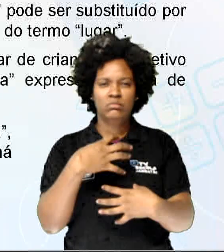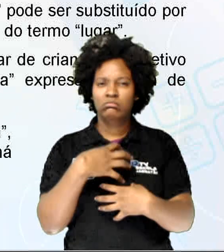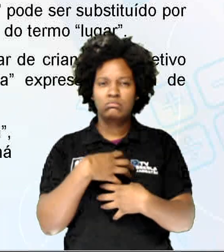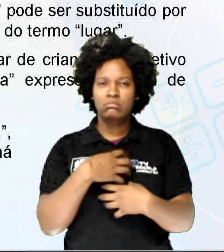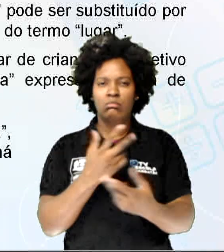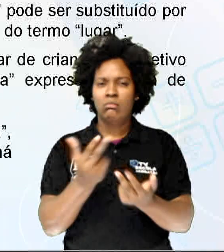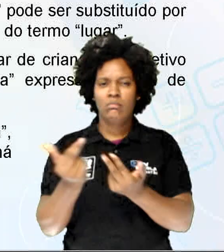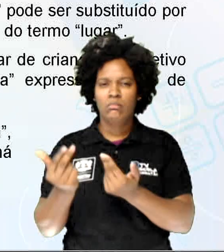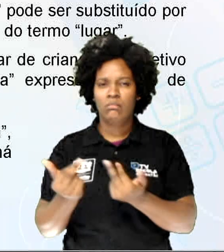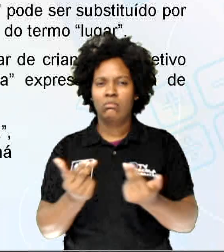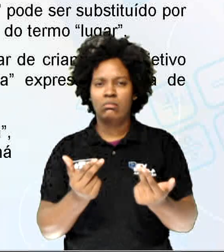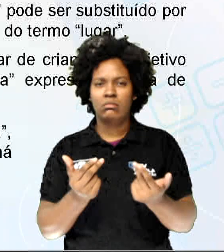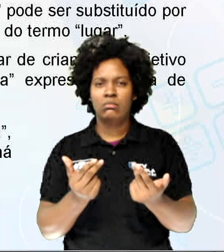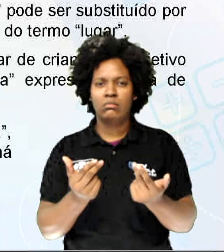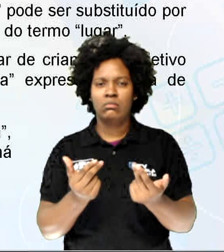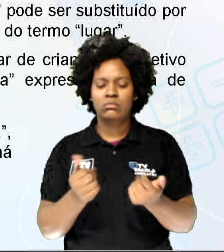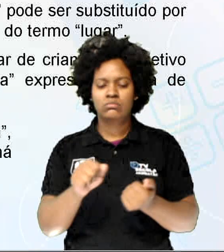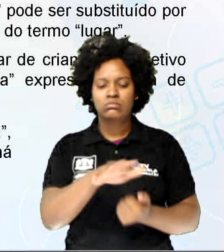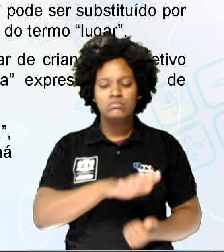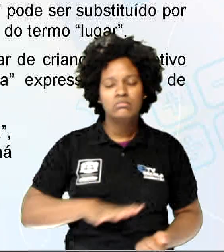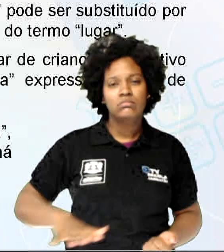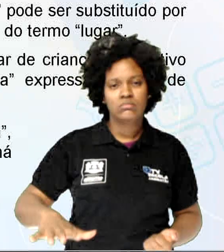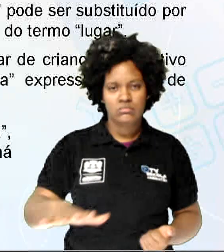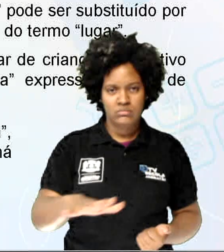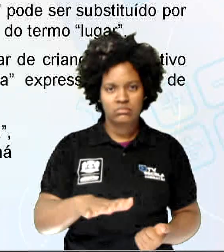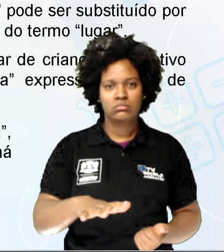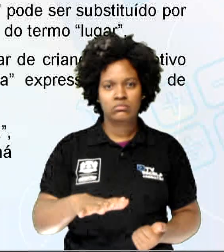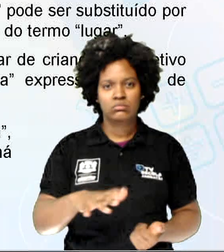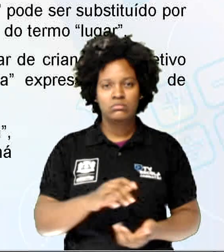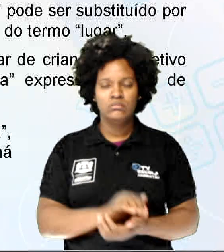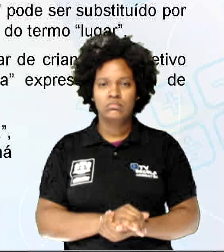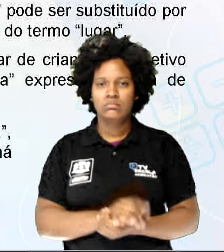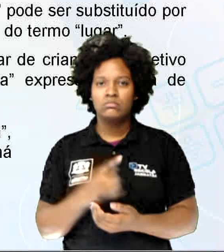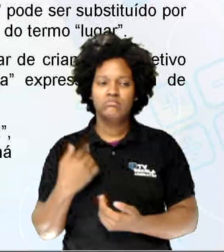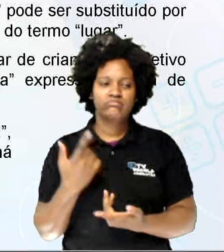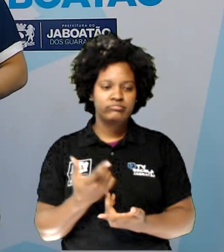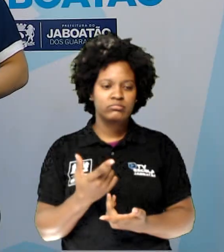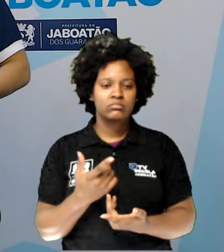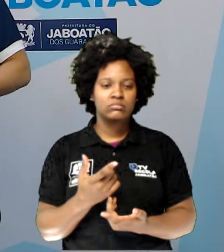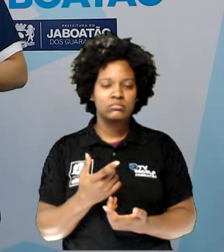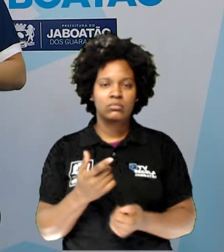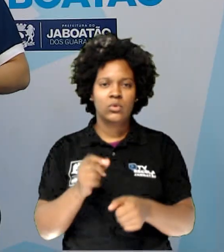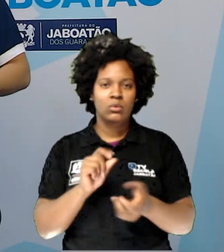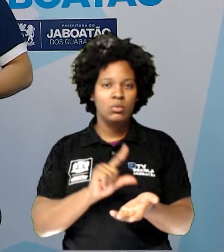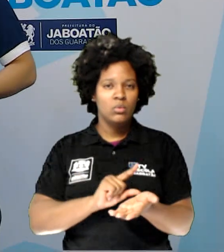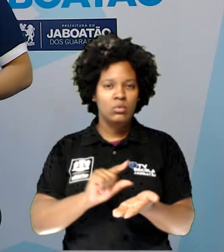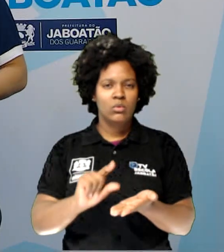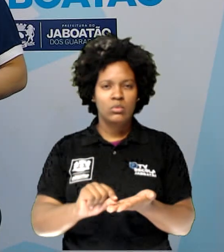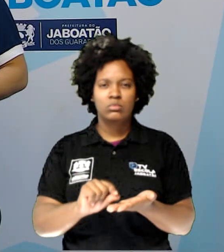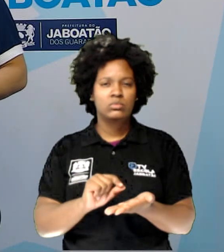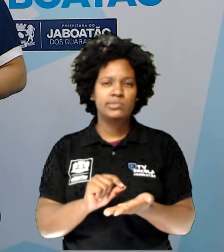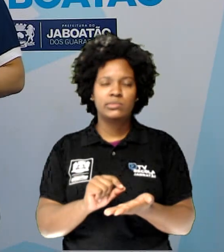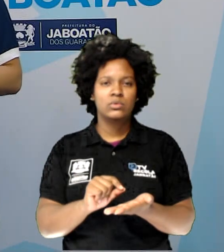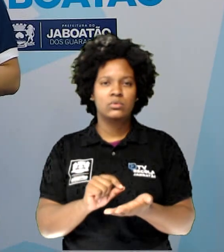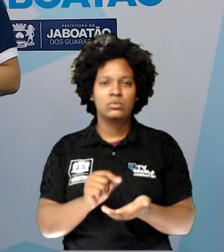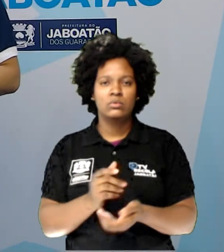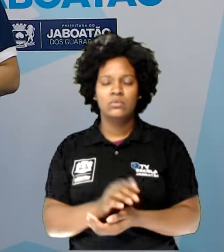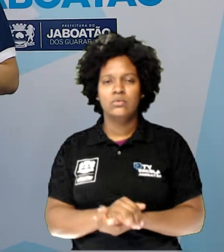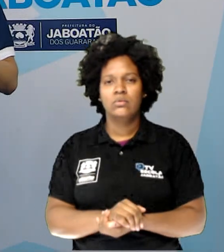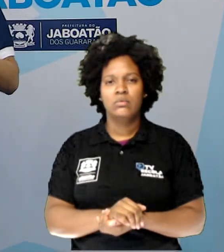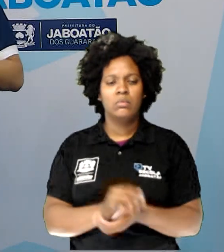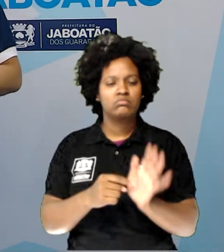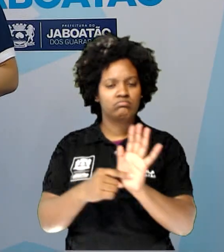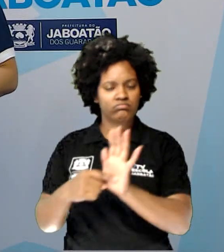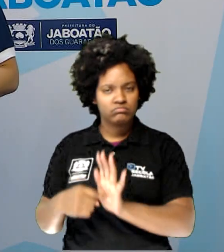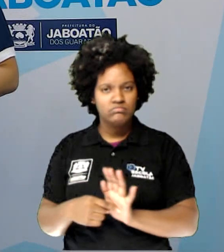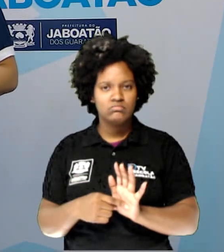quanto a especificação do termo lugar. Aqui comigo. Gente, os artigos definidos e indefinidos ajudariam a gente a